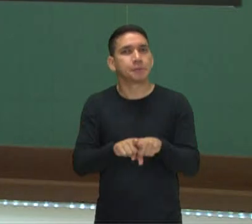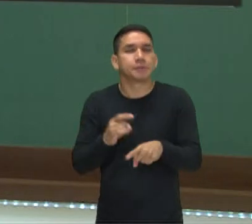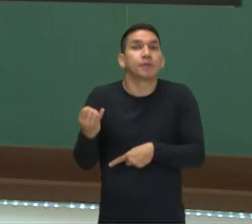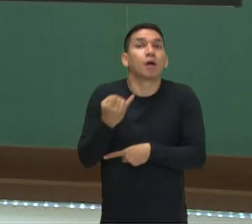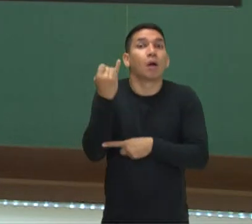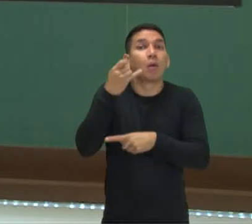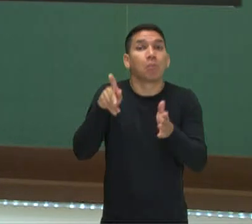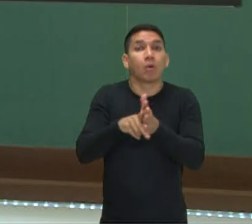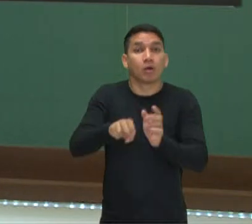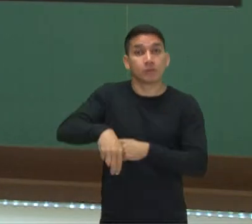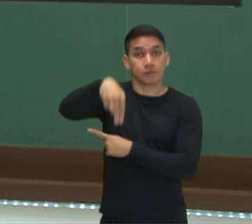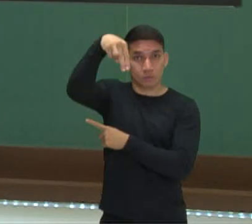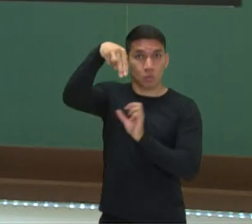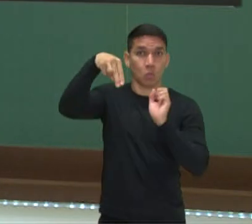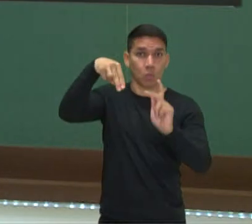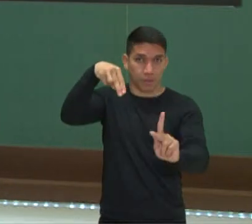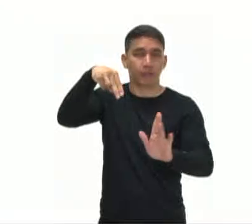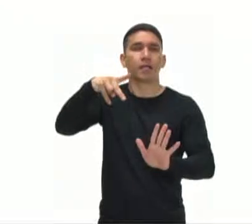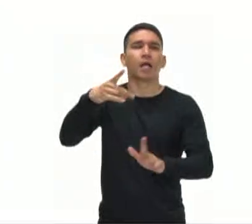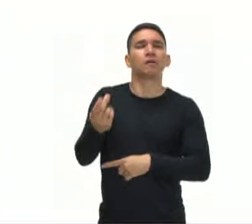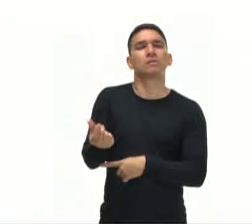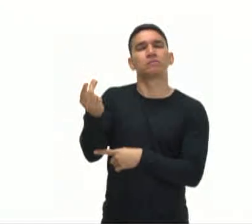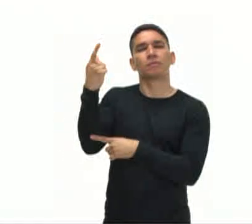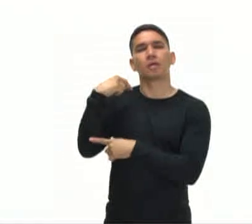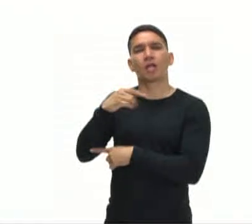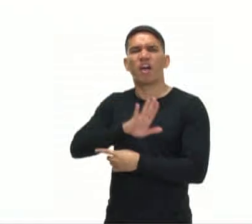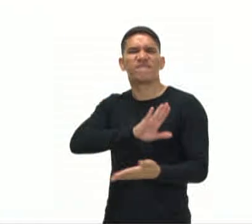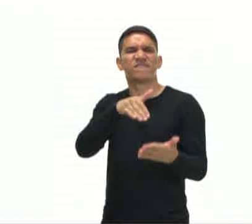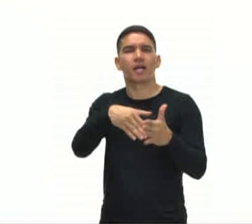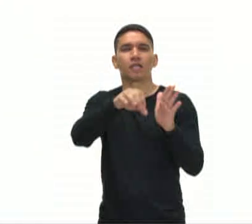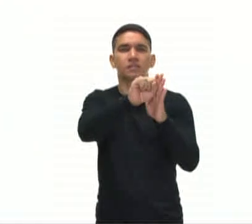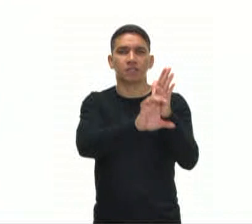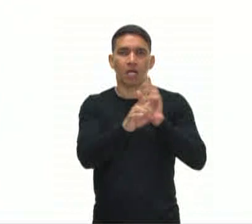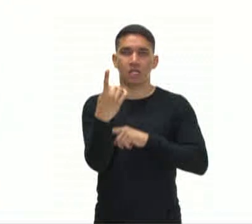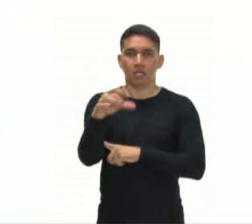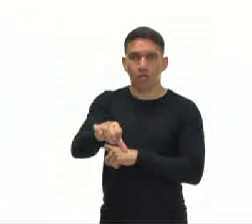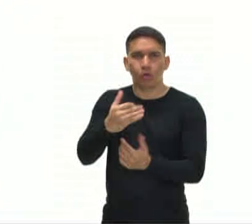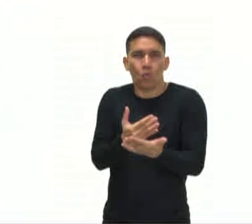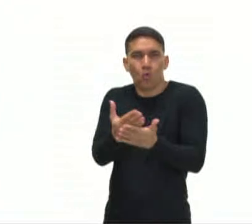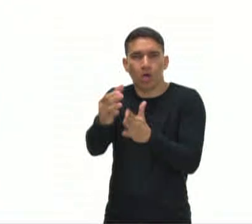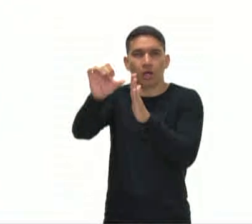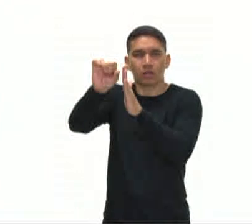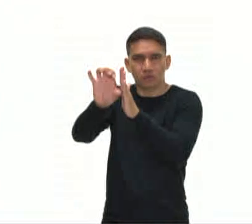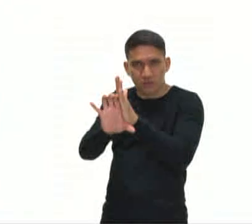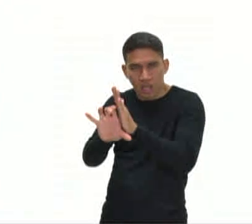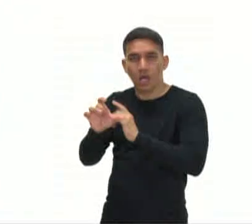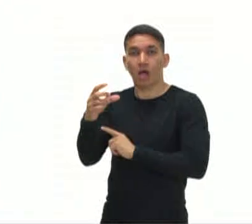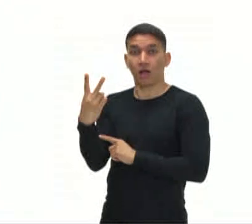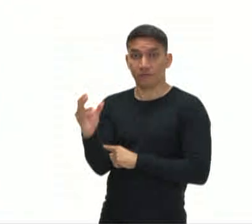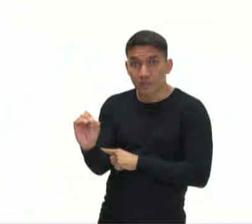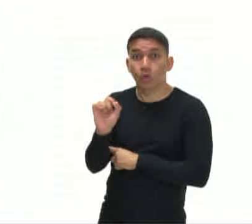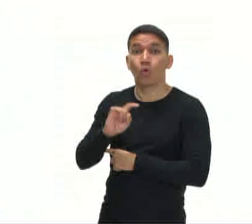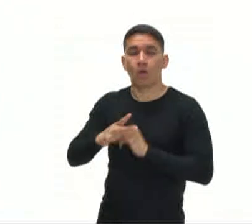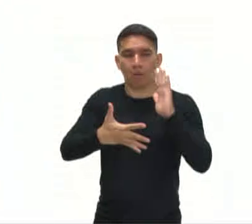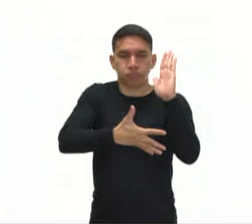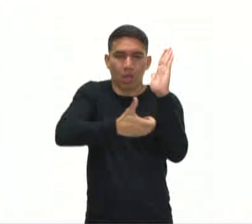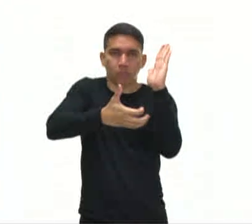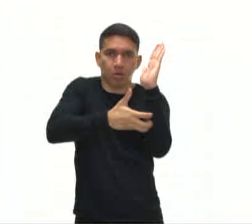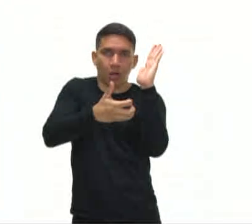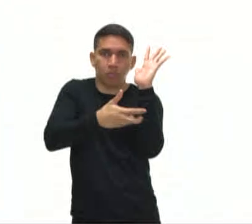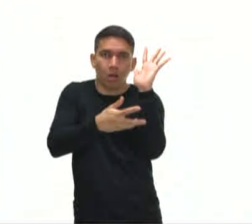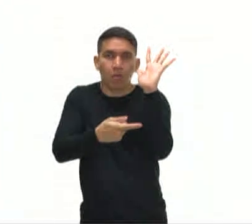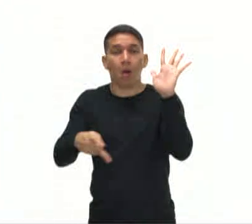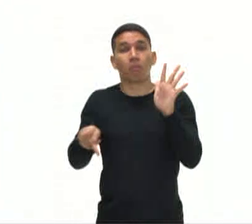importante na região norte, certo? Desde o final do século XIX, início do século XX, o extrativismo da região